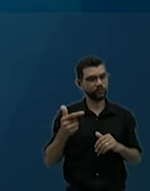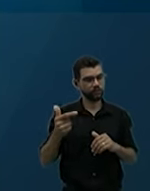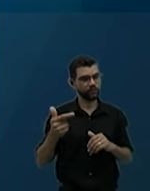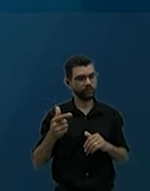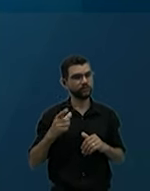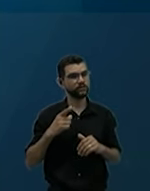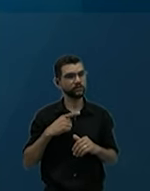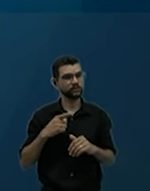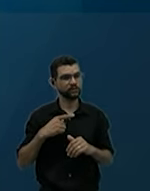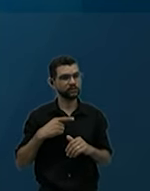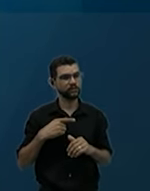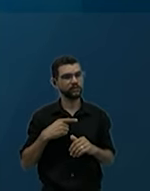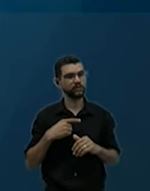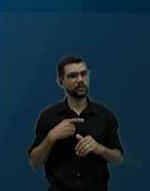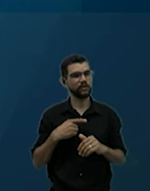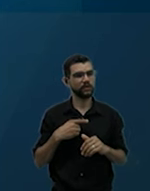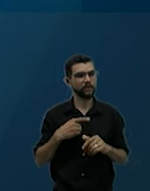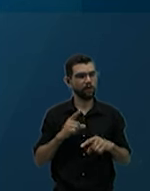questão sumulada.